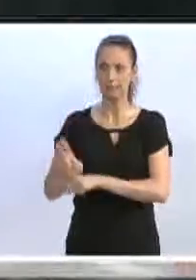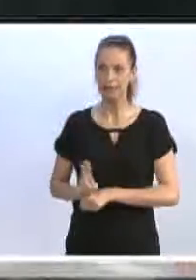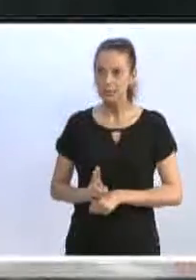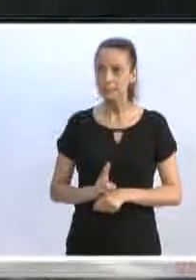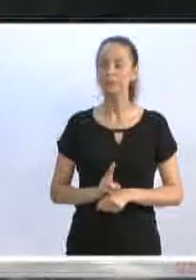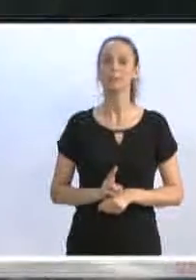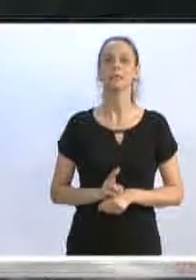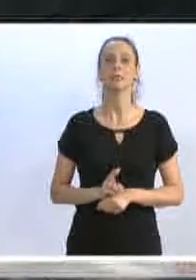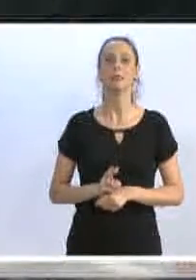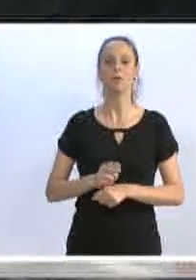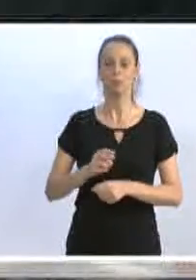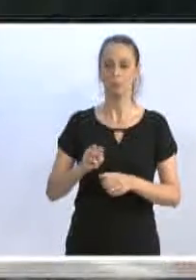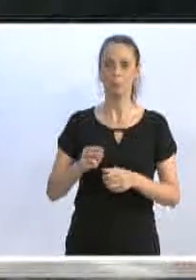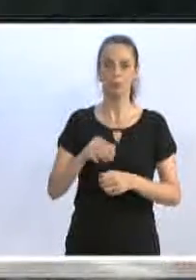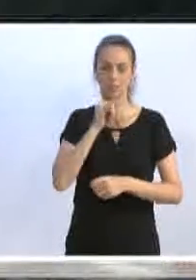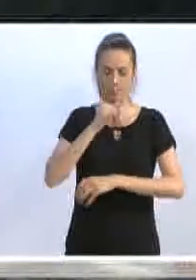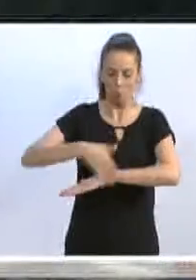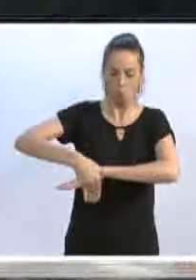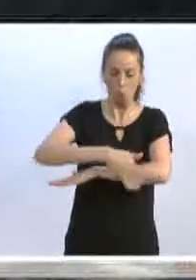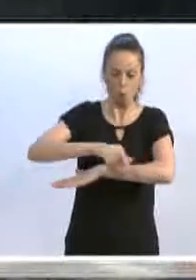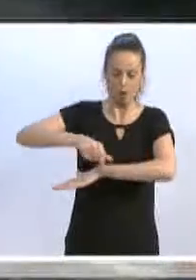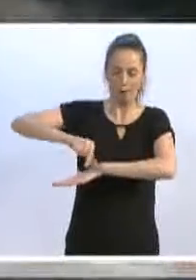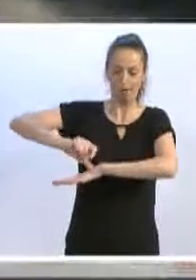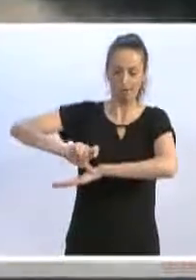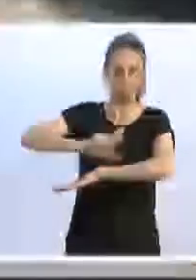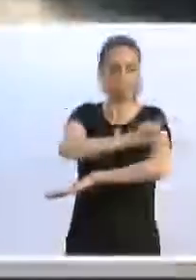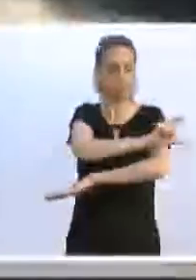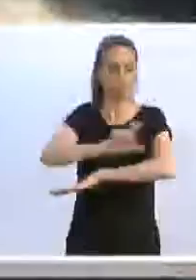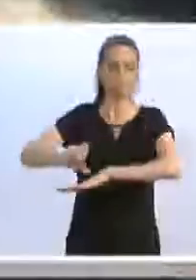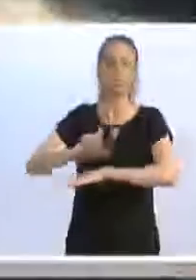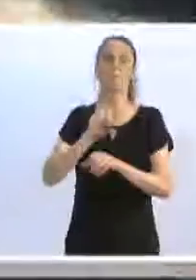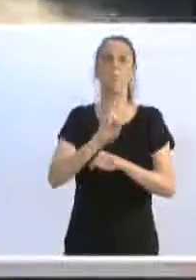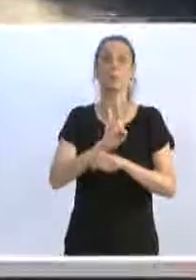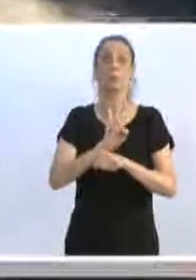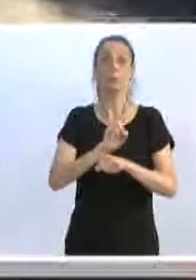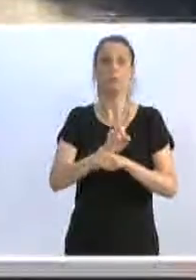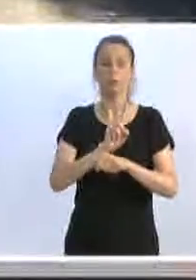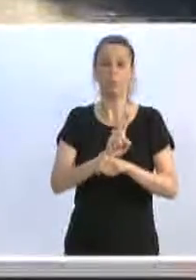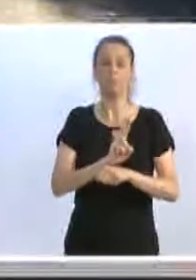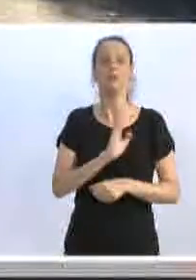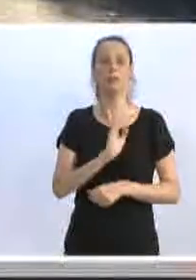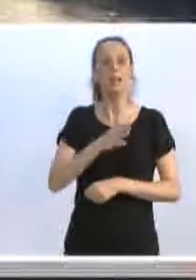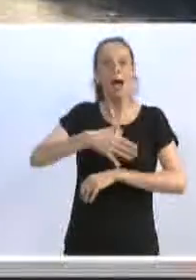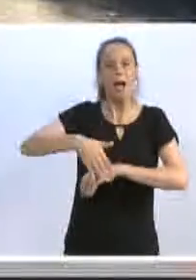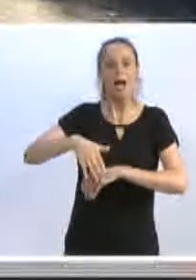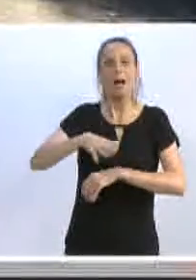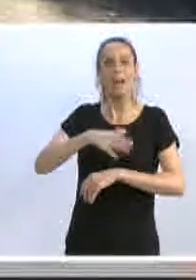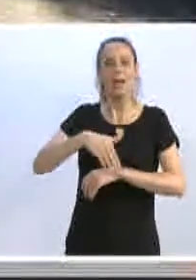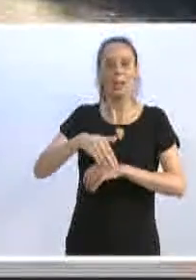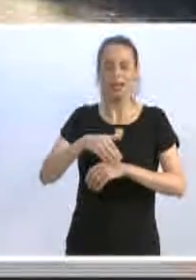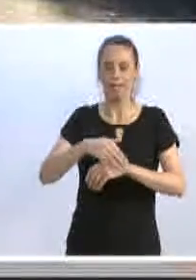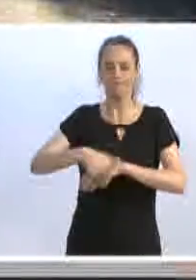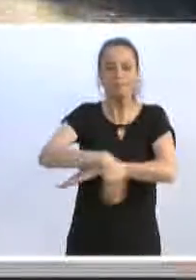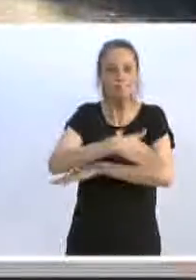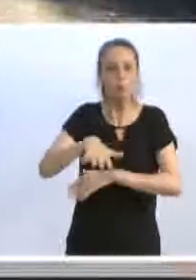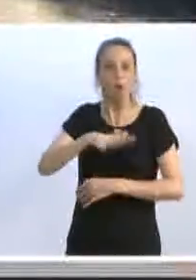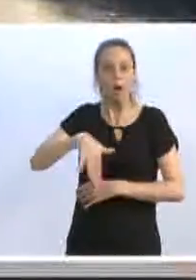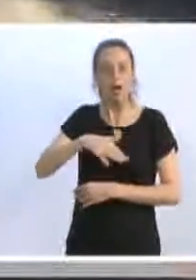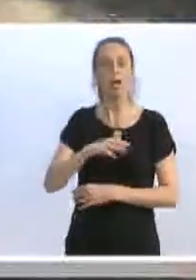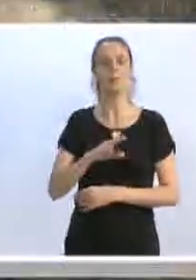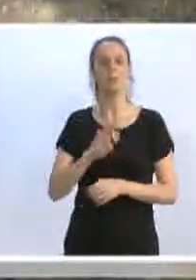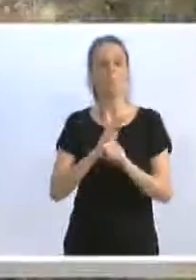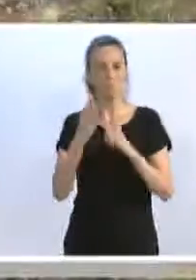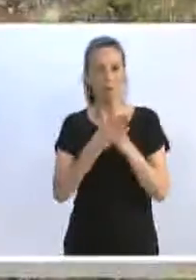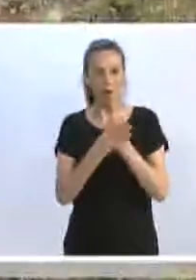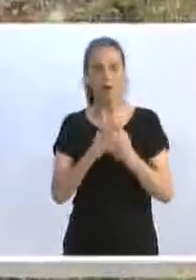guard-rail salinas santa maría la na nova rússia lá mais para uma já no início outra mais lá no final e eu queria parabenizar aqui o executivo porque